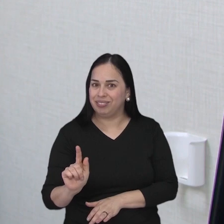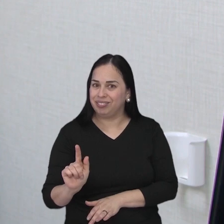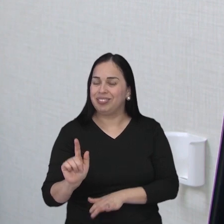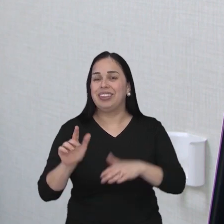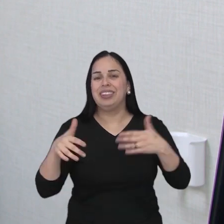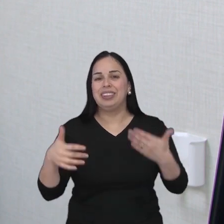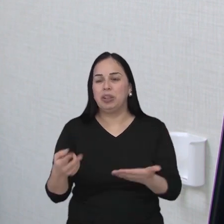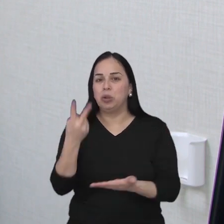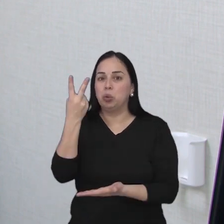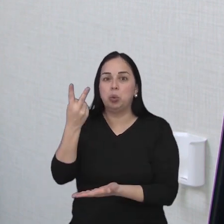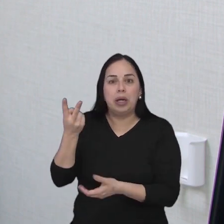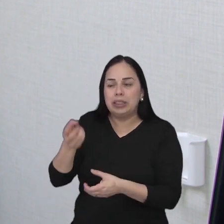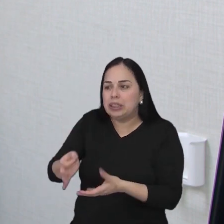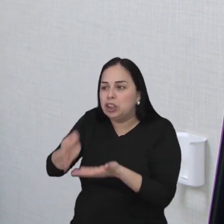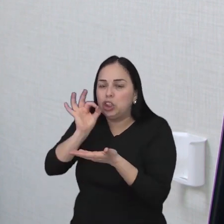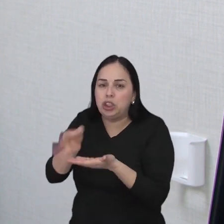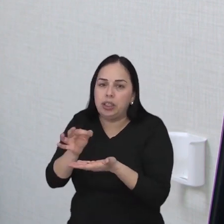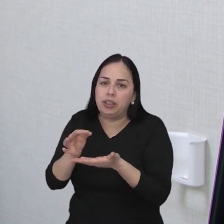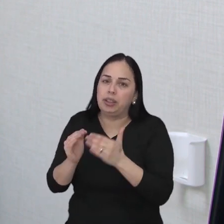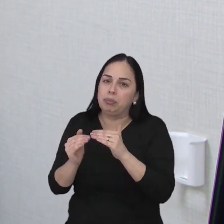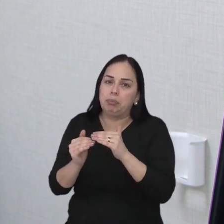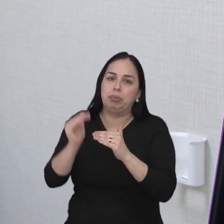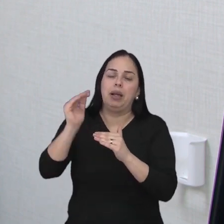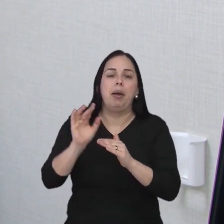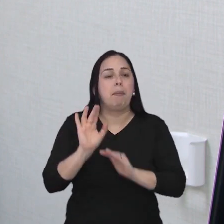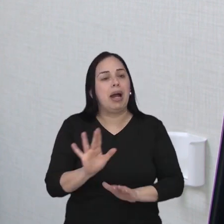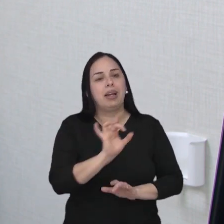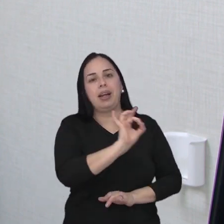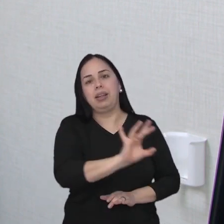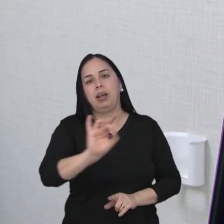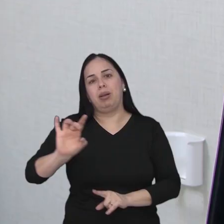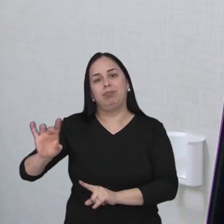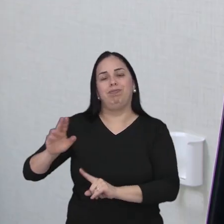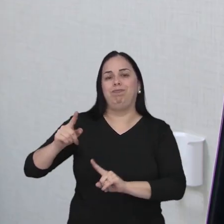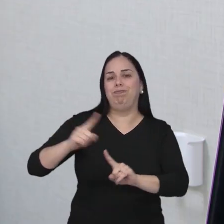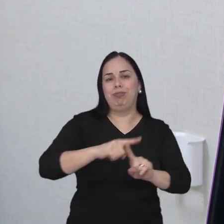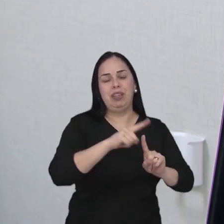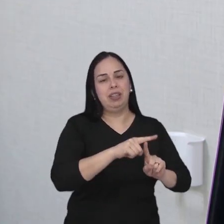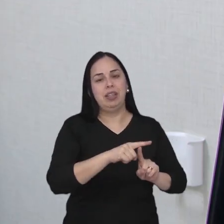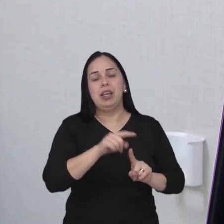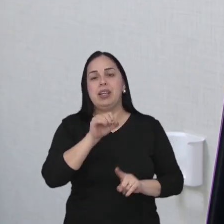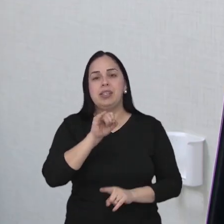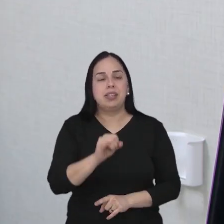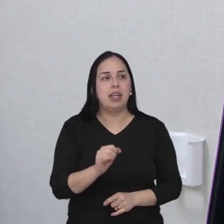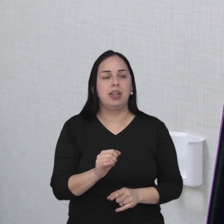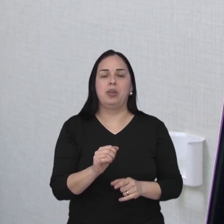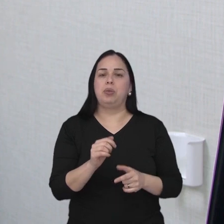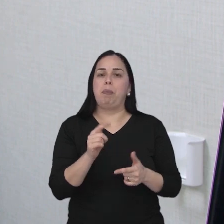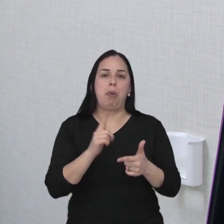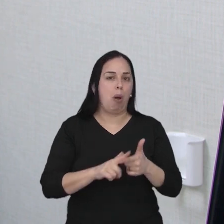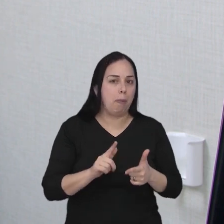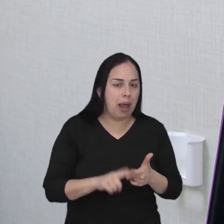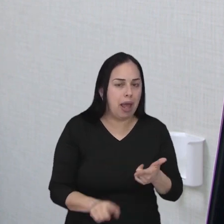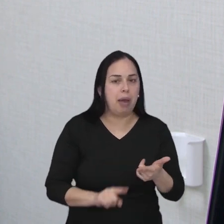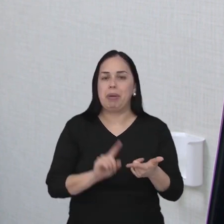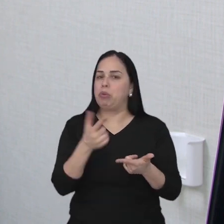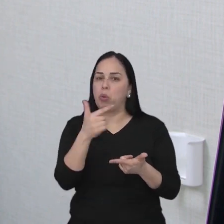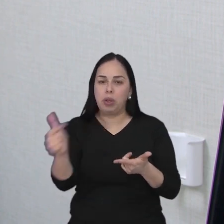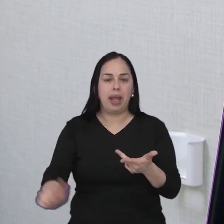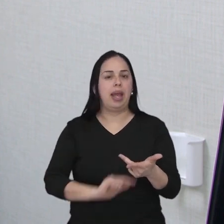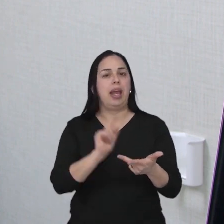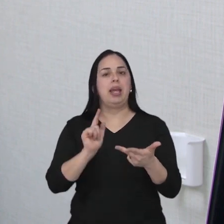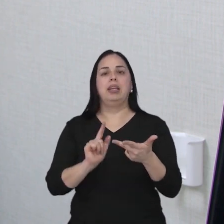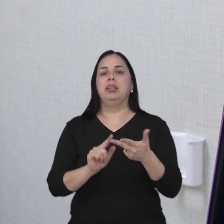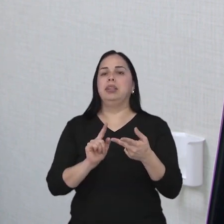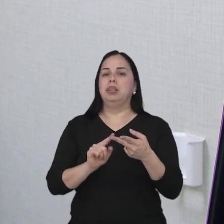está acima da dose diária. Só que isso tem que ser individualizado para cada pessoa. Se você não tem nenhuma comorbidade, faz exercício